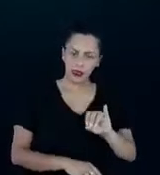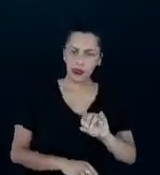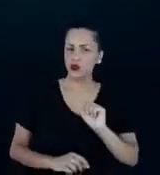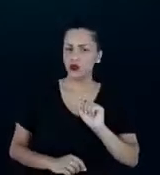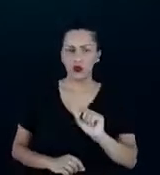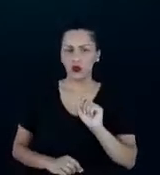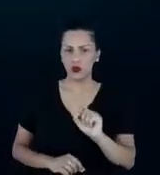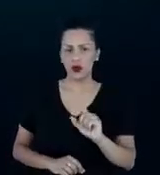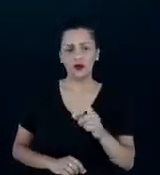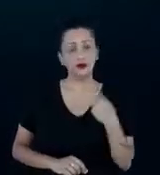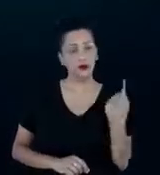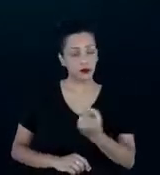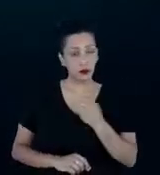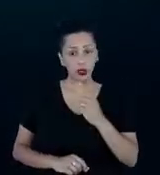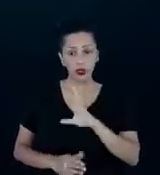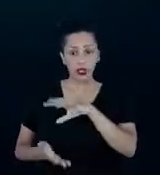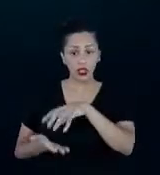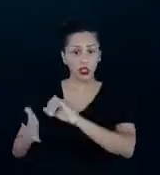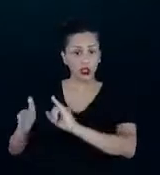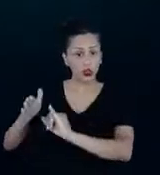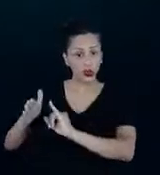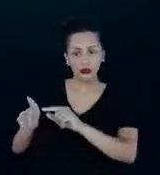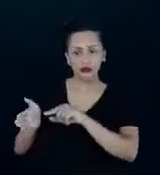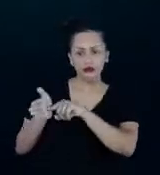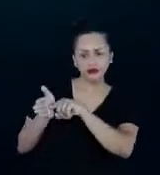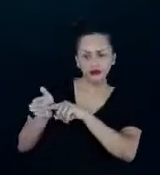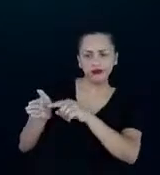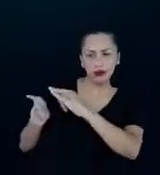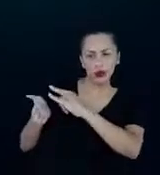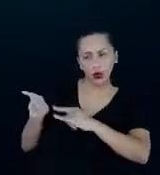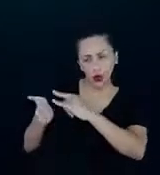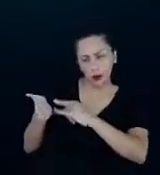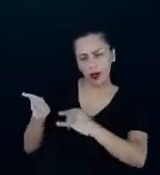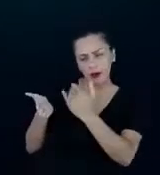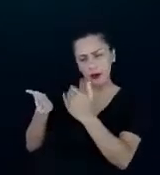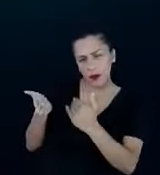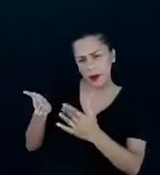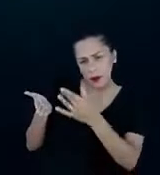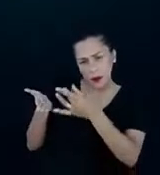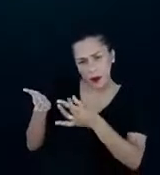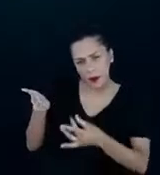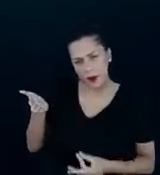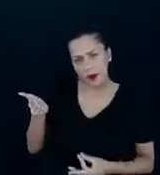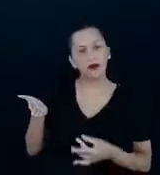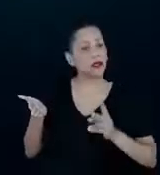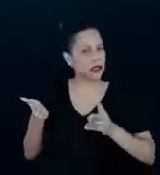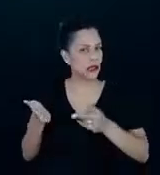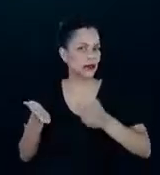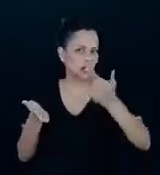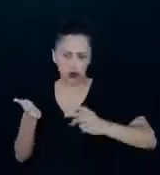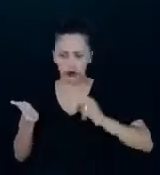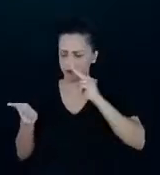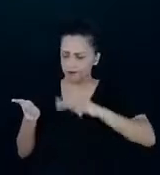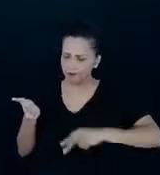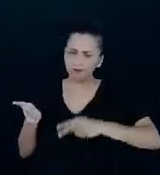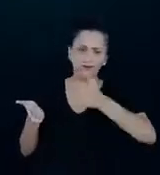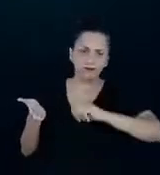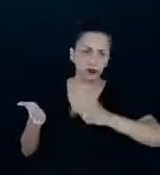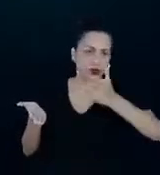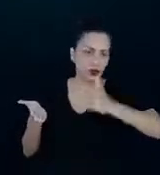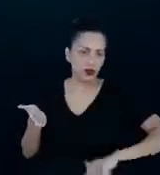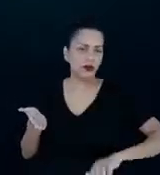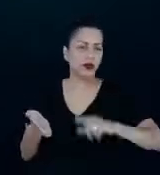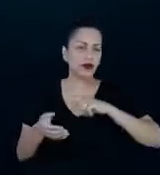nossos ICTs analisando o documento com uma certa profundidade, lógico que a gente vai estar sempre revendo, nós temos alguns comentários a